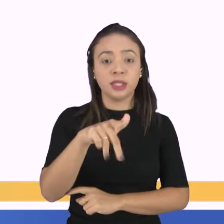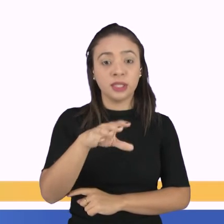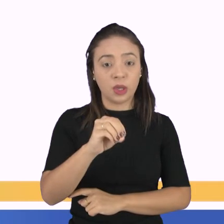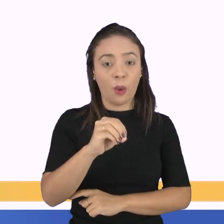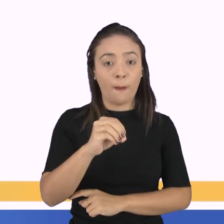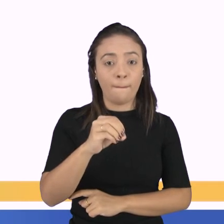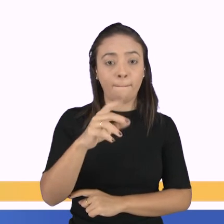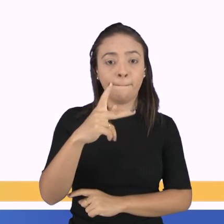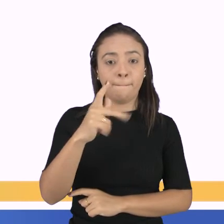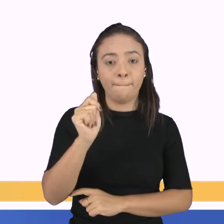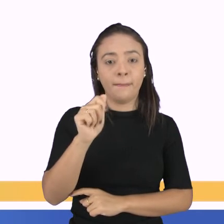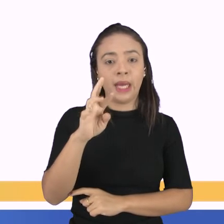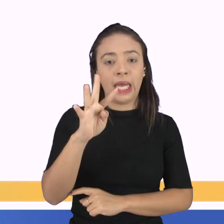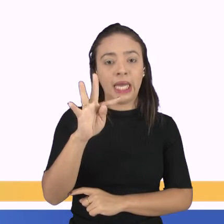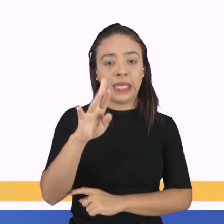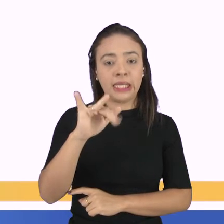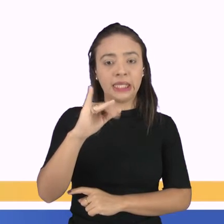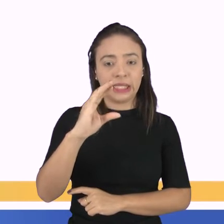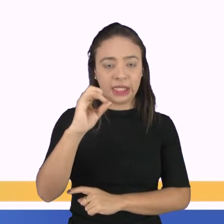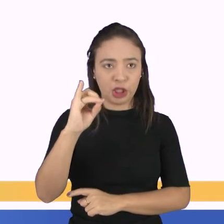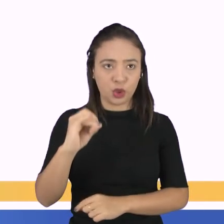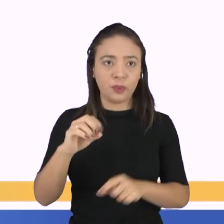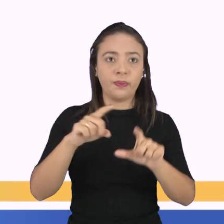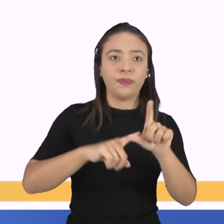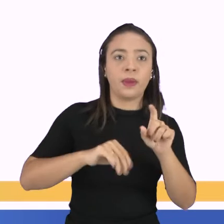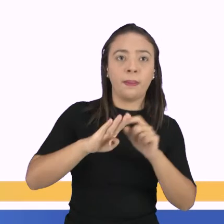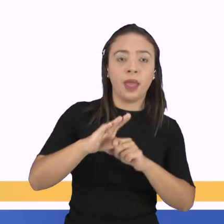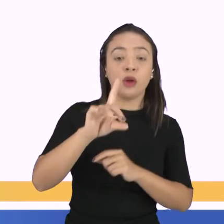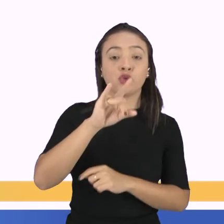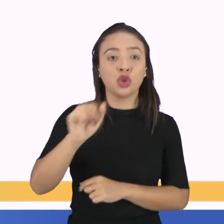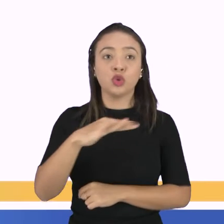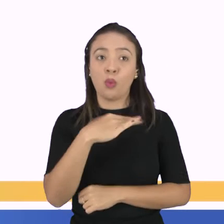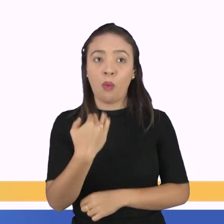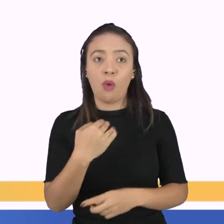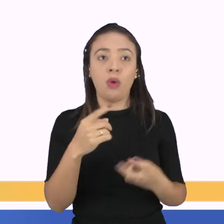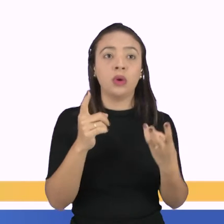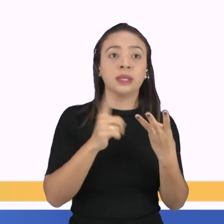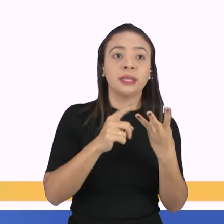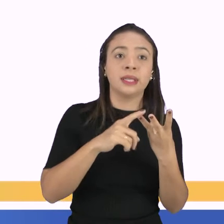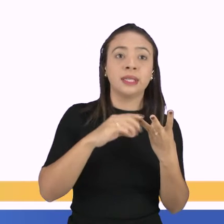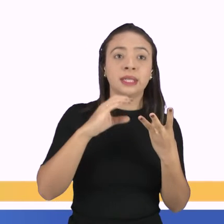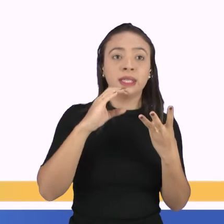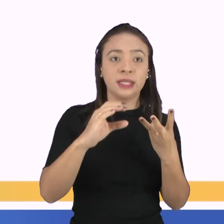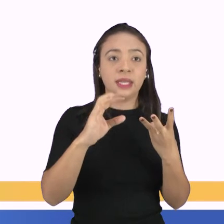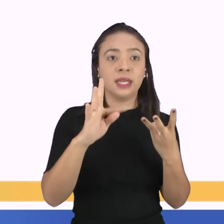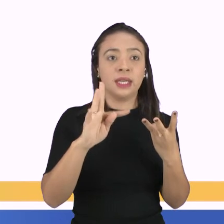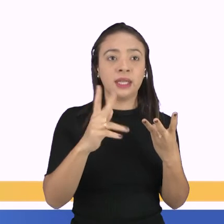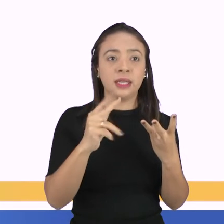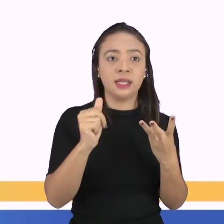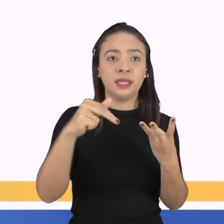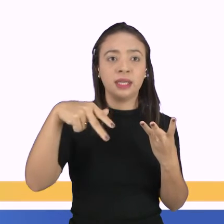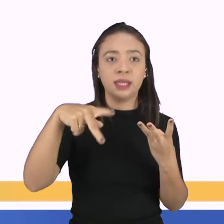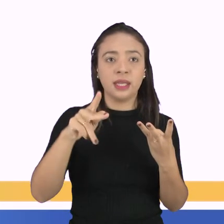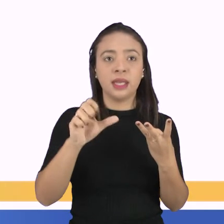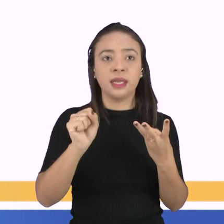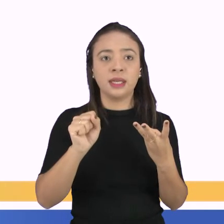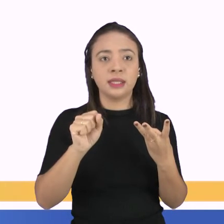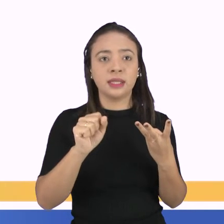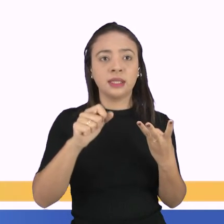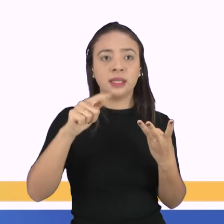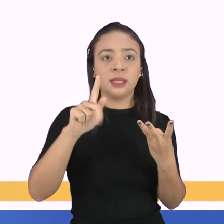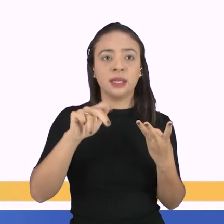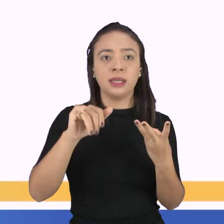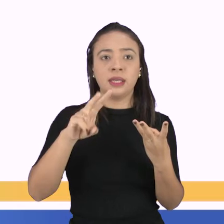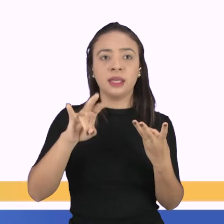los Muertos, ao Thanksgiving ou ao Halloween. Tá fácil, né? Ou não